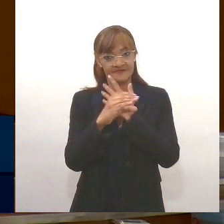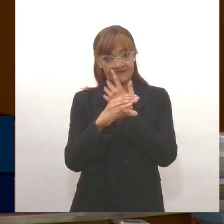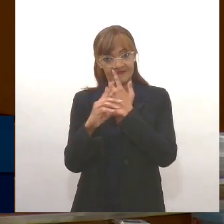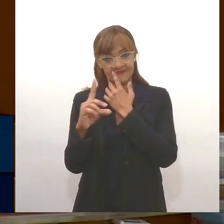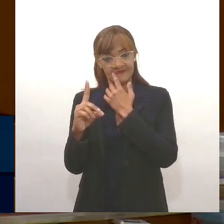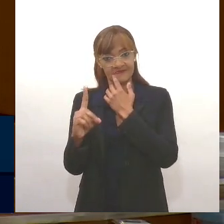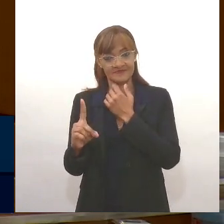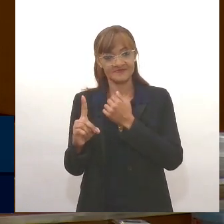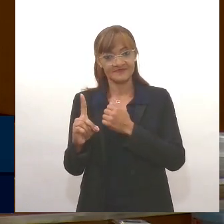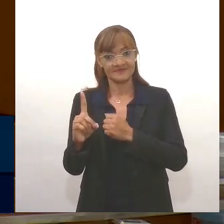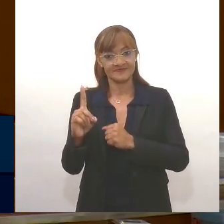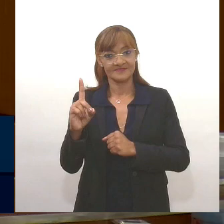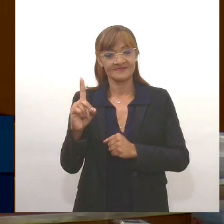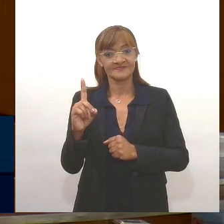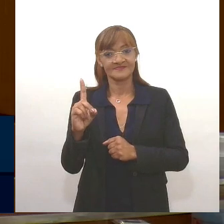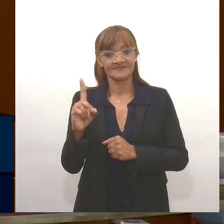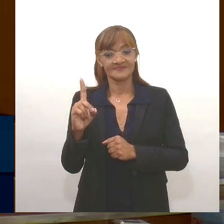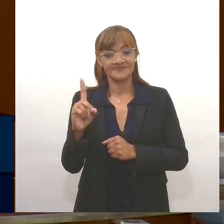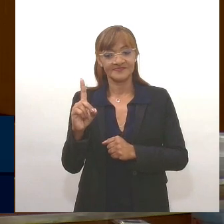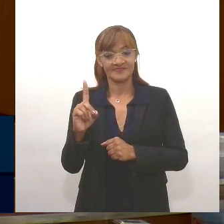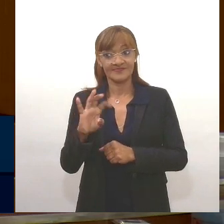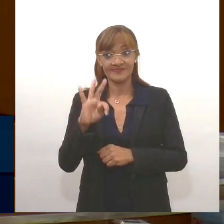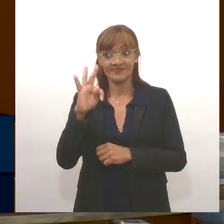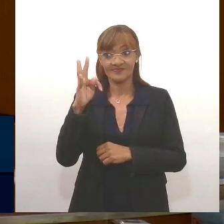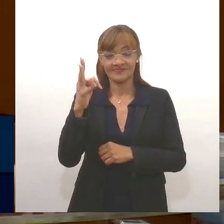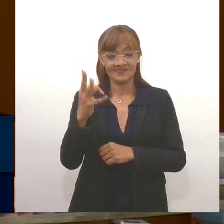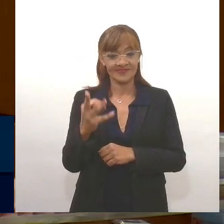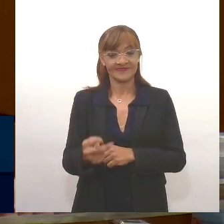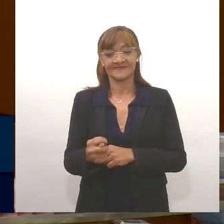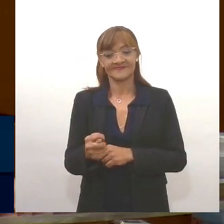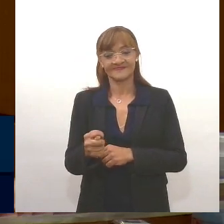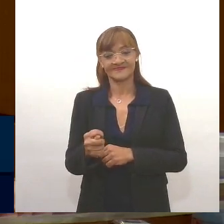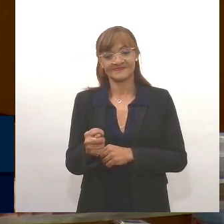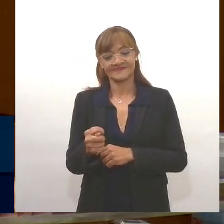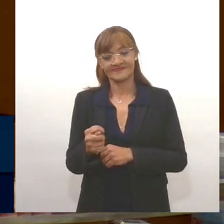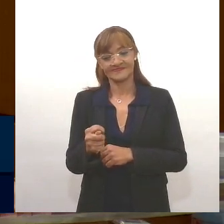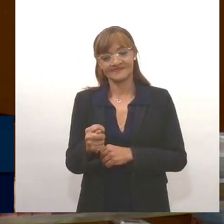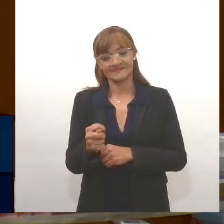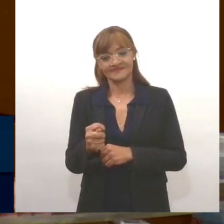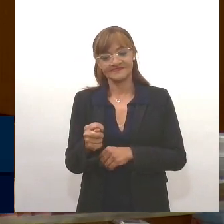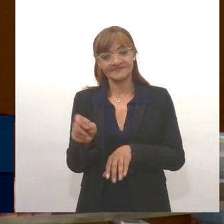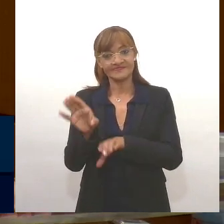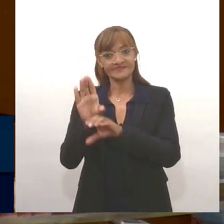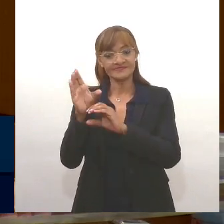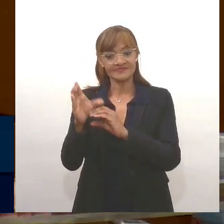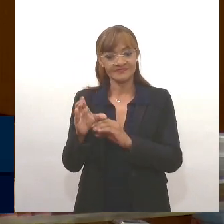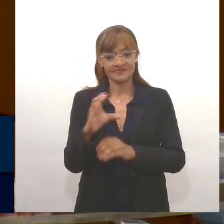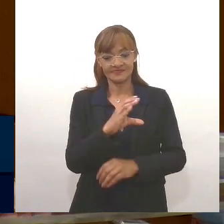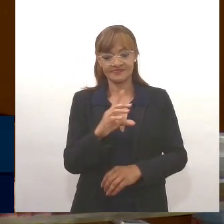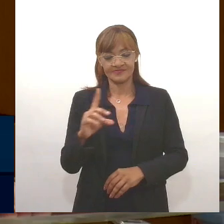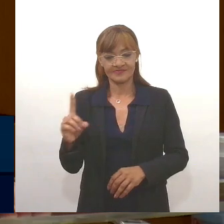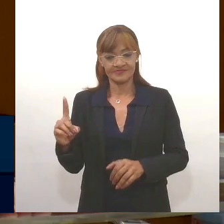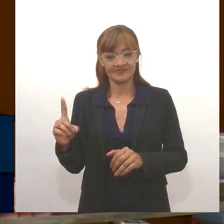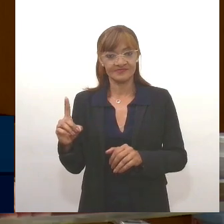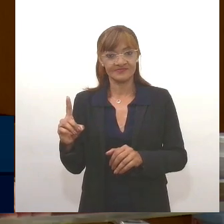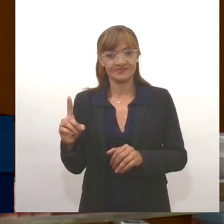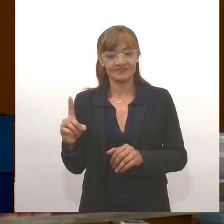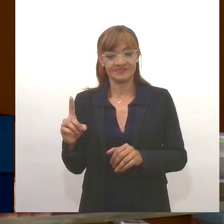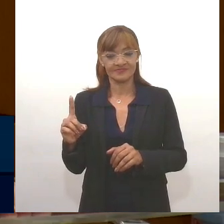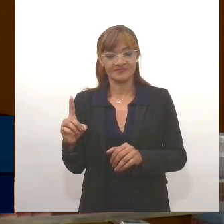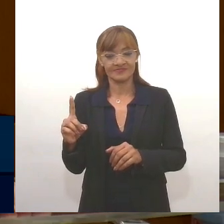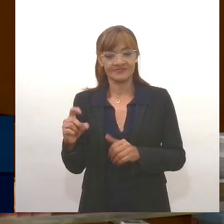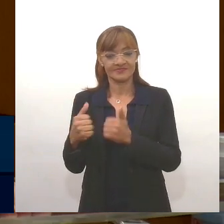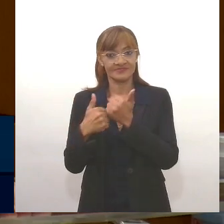desse colegiado que terá como coordenador adjunto o diretor da